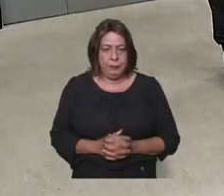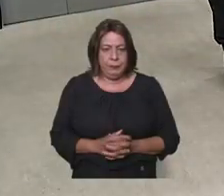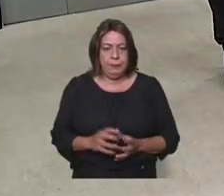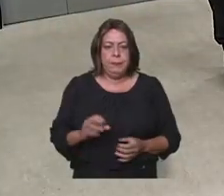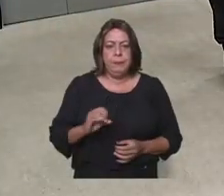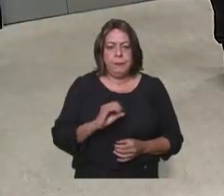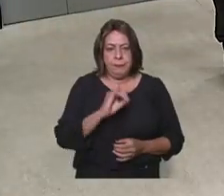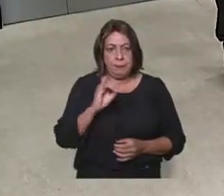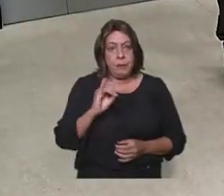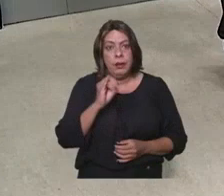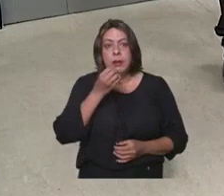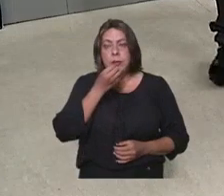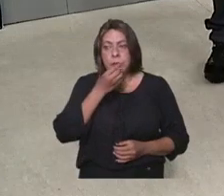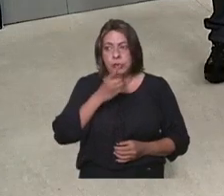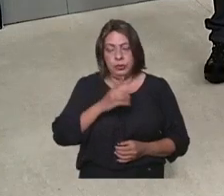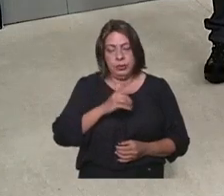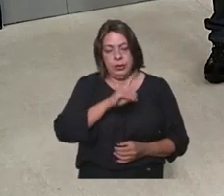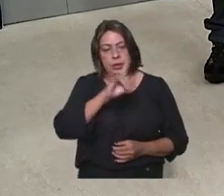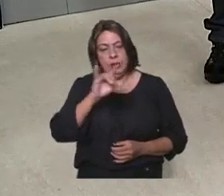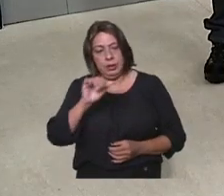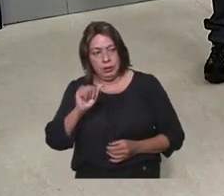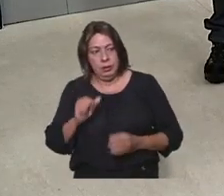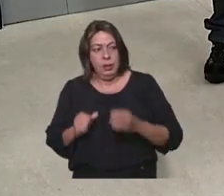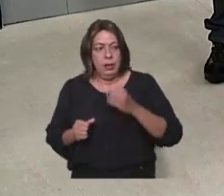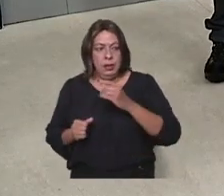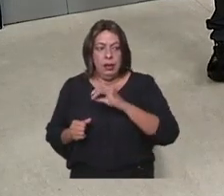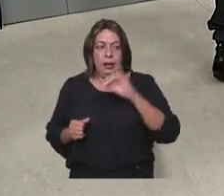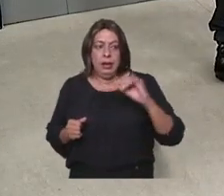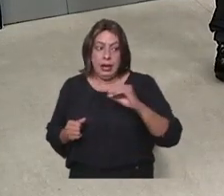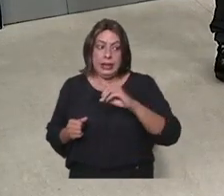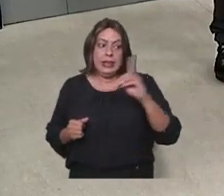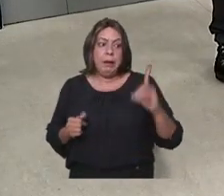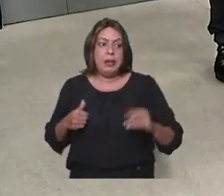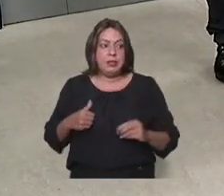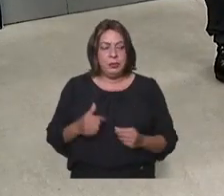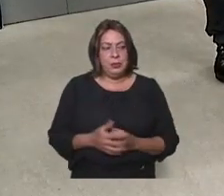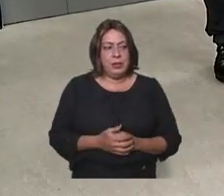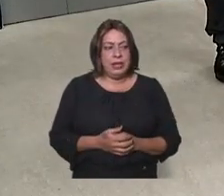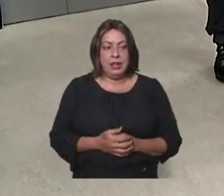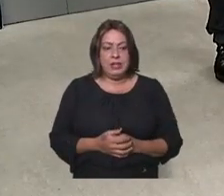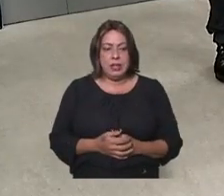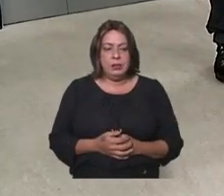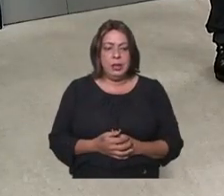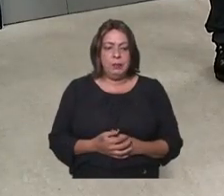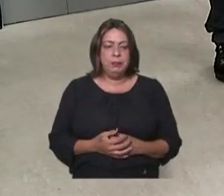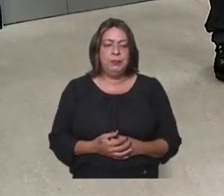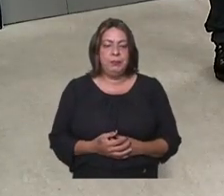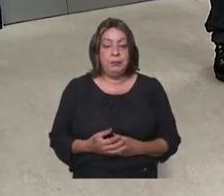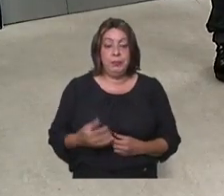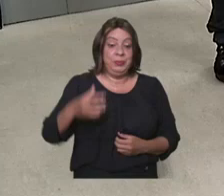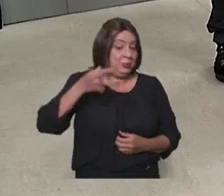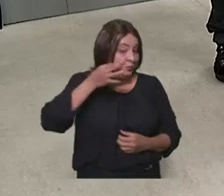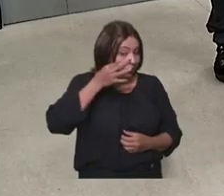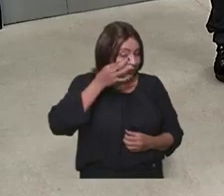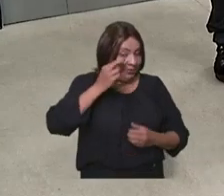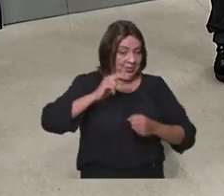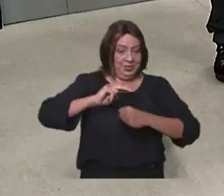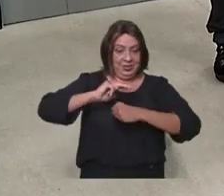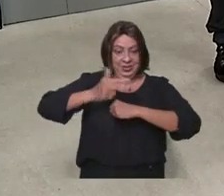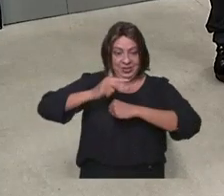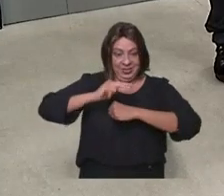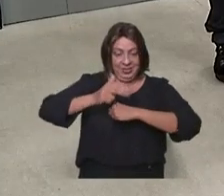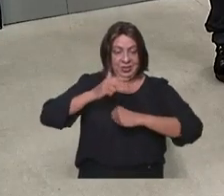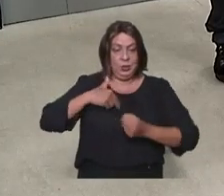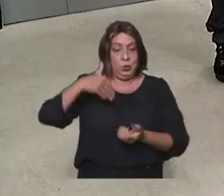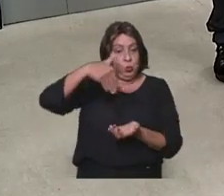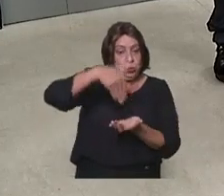Olá, olá, bom dia, muito bom dia, amigos telespectadores. Estamos ao vivo pela TV Atalaia, o último